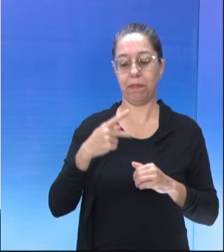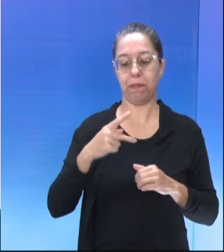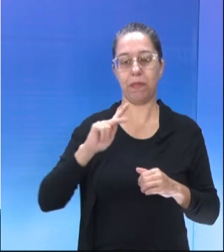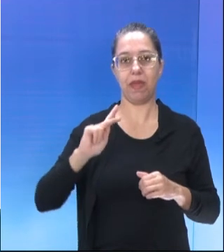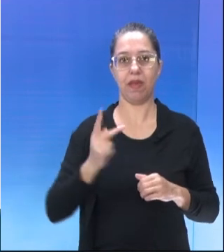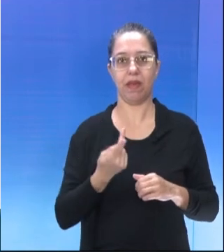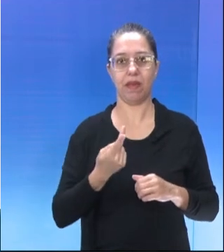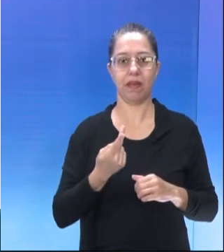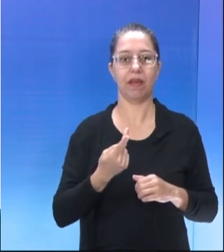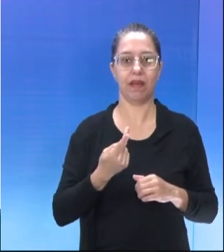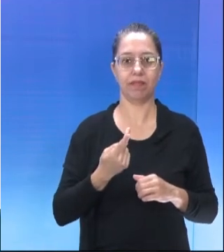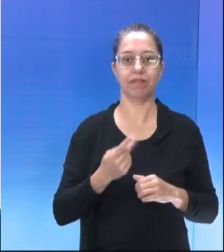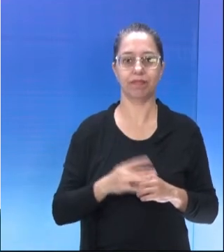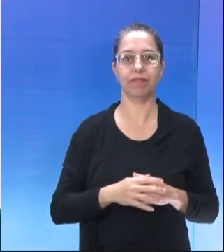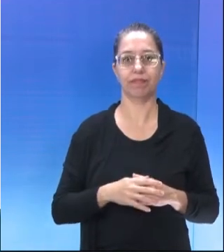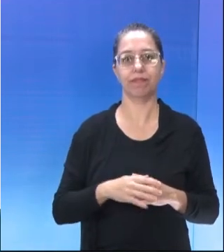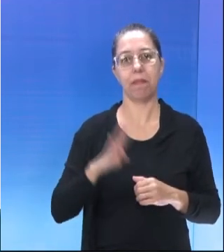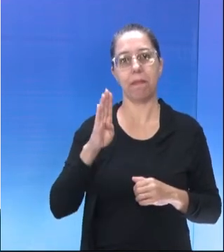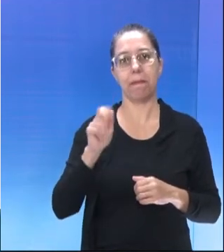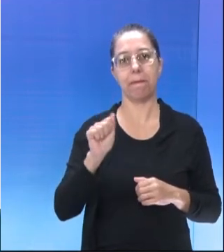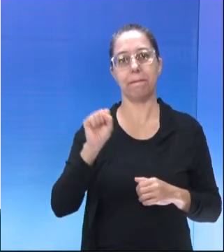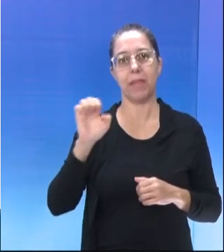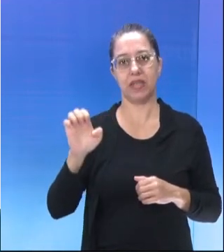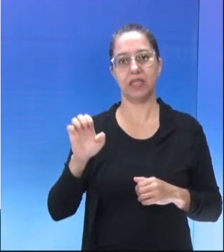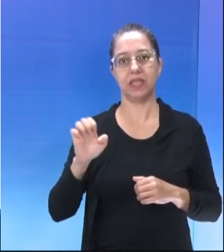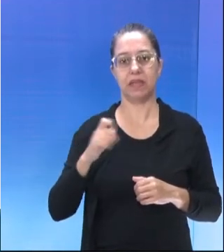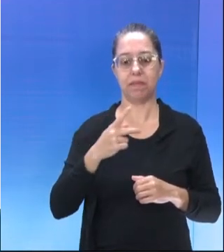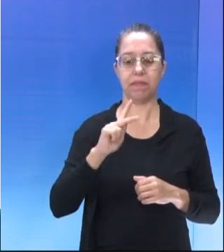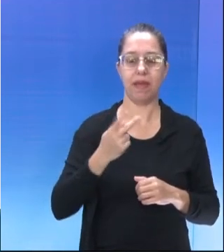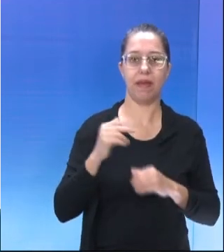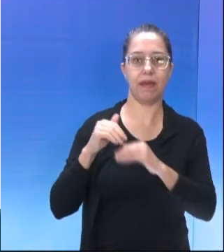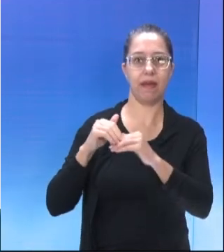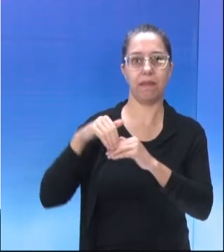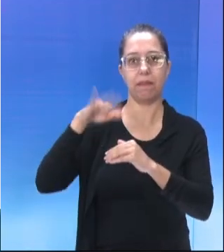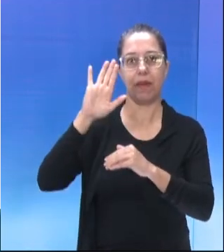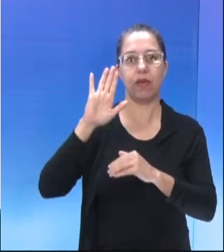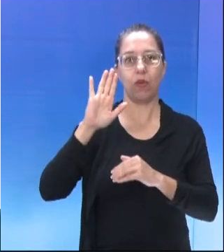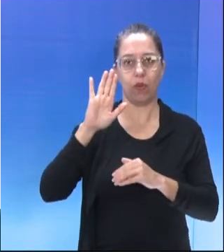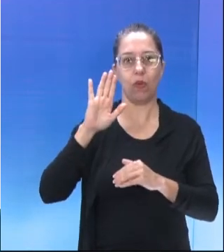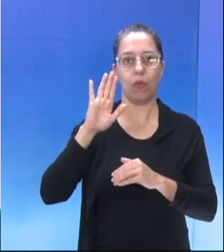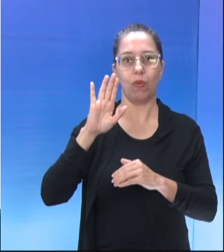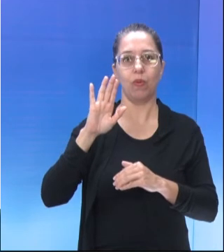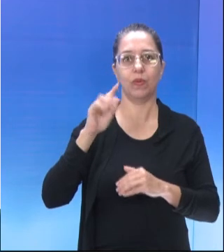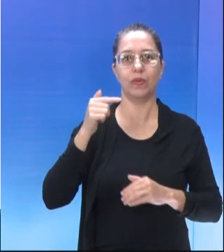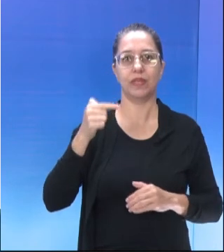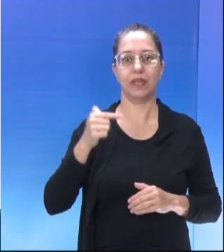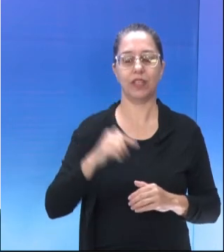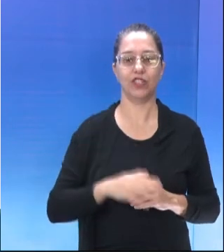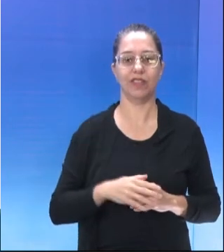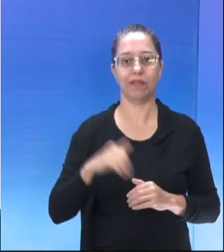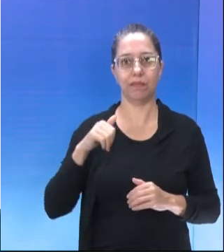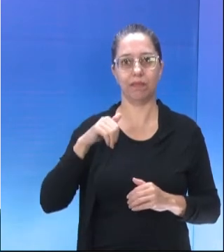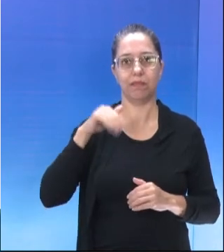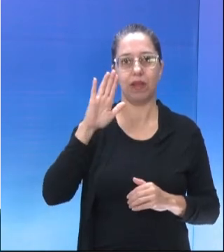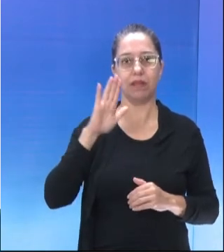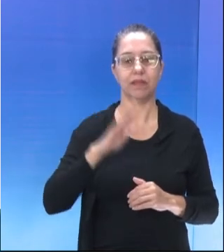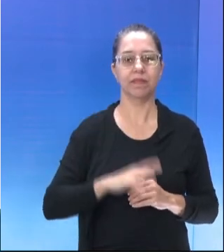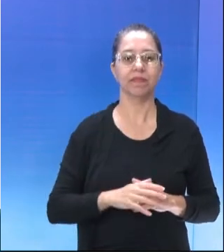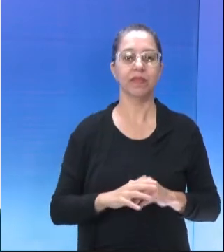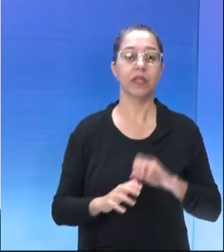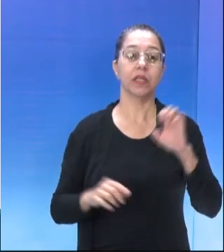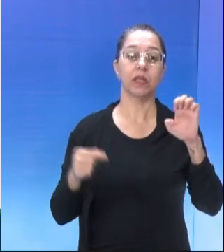metabolizado pela enzima, porque está no ambiente básico, porque o pH está maior que 7, tá? Não é também a